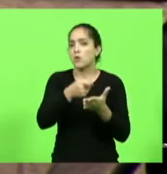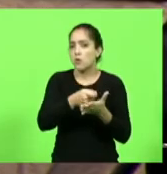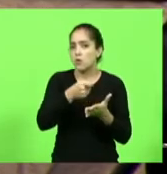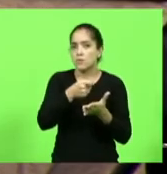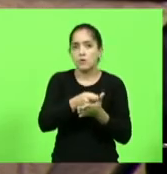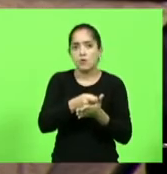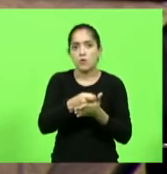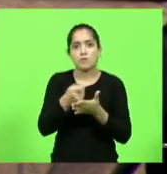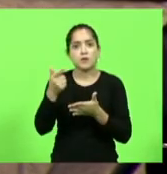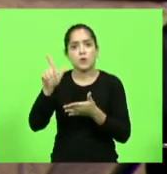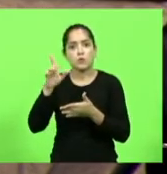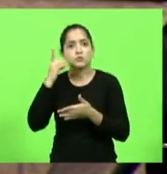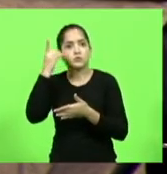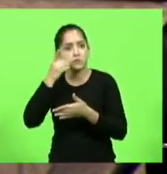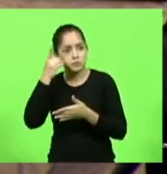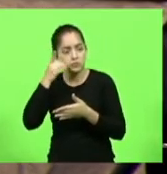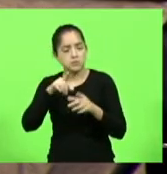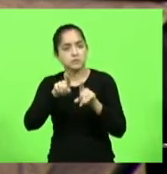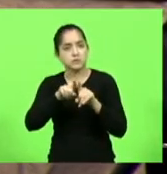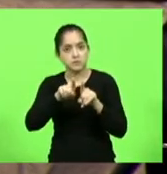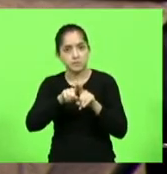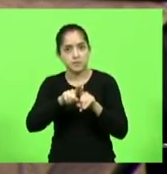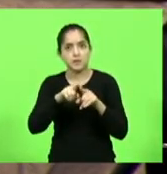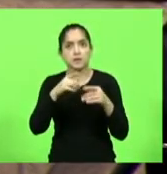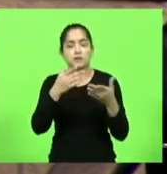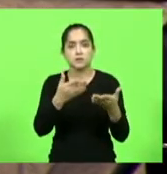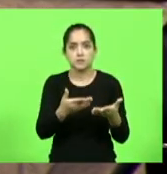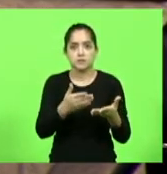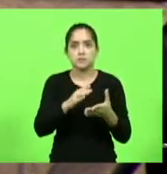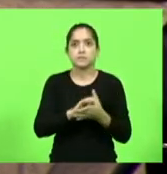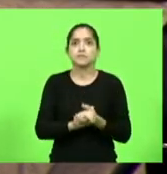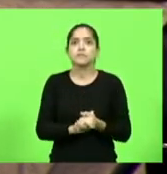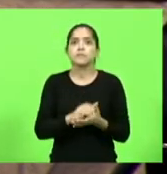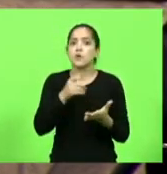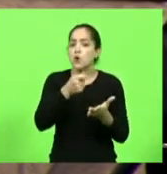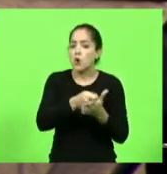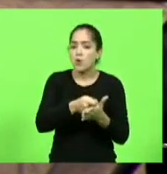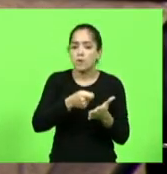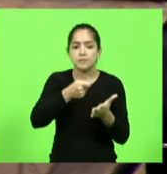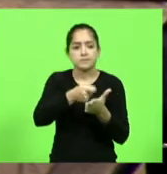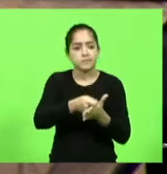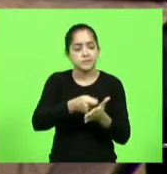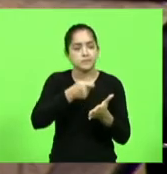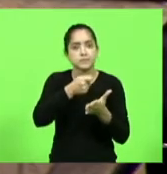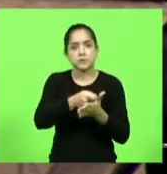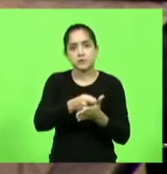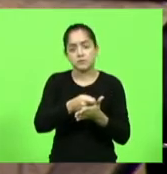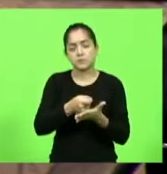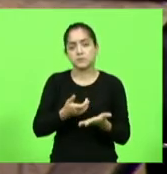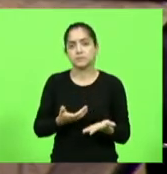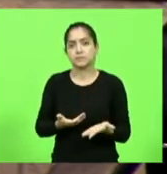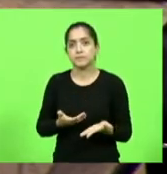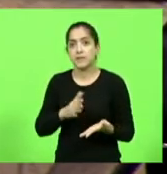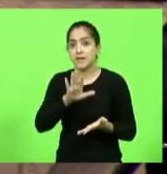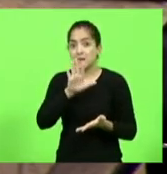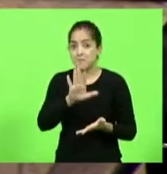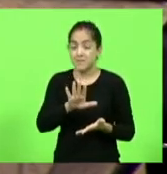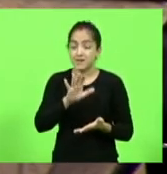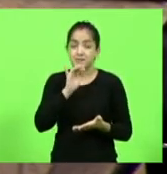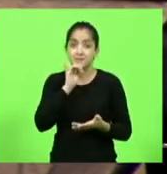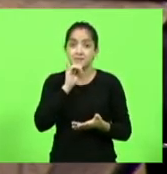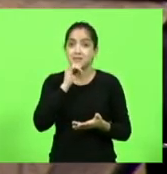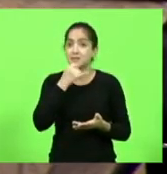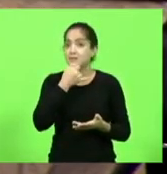os outros cobram, como o governador Esperidião Amin, o senador, cobra, todo mundo cobrando. Mas,